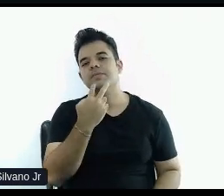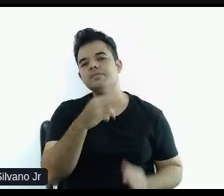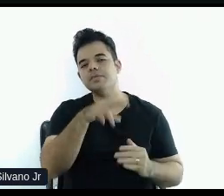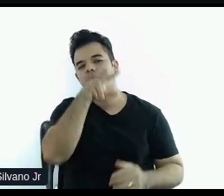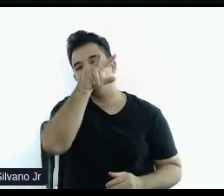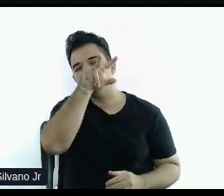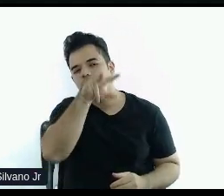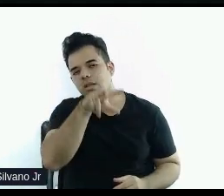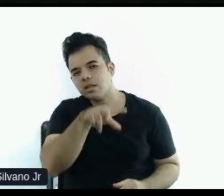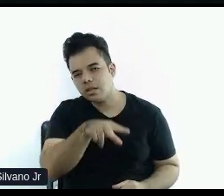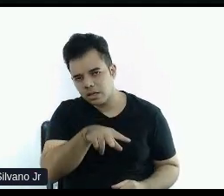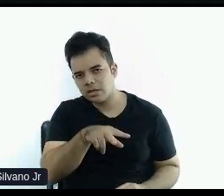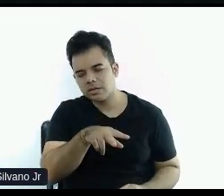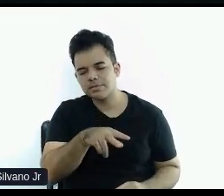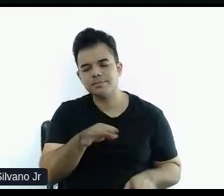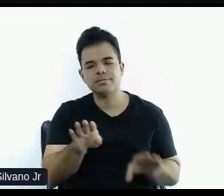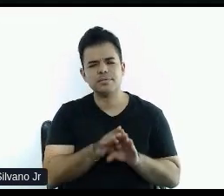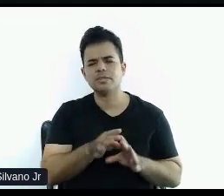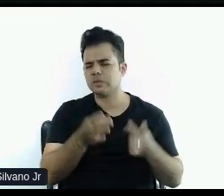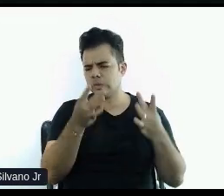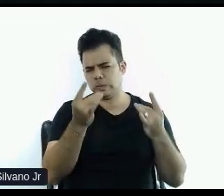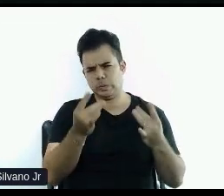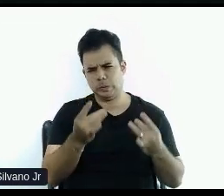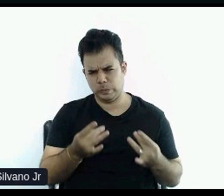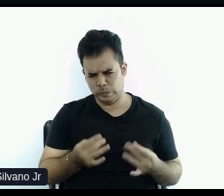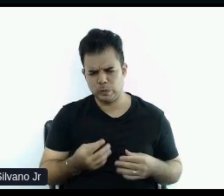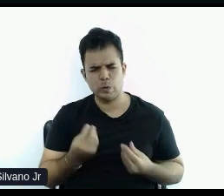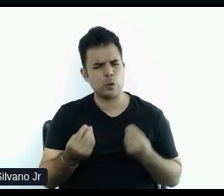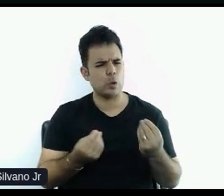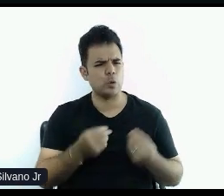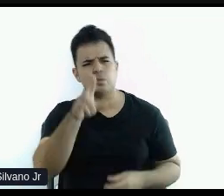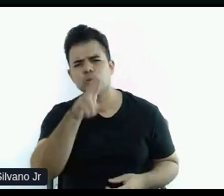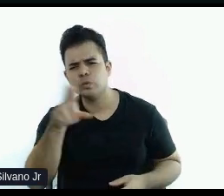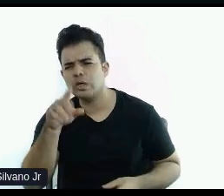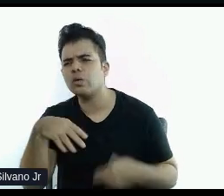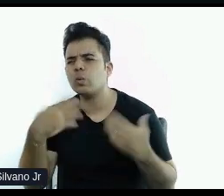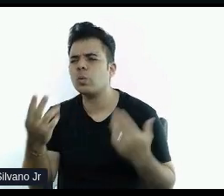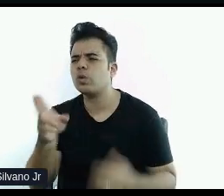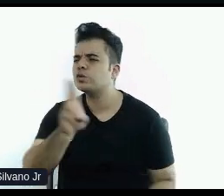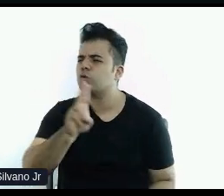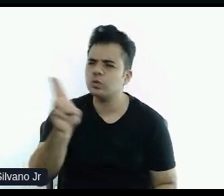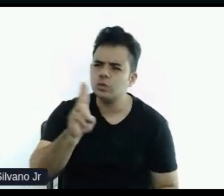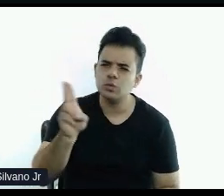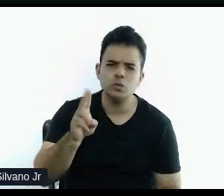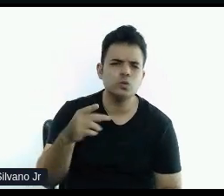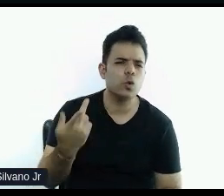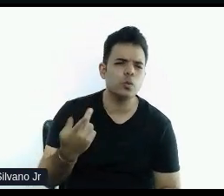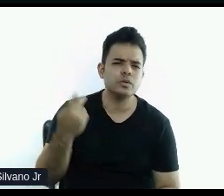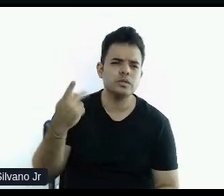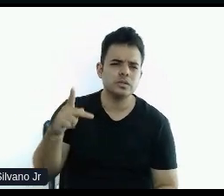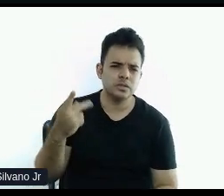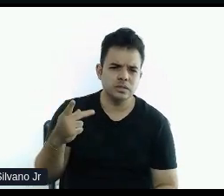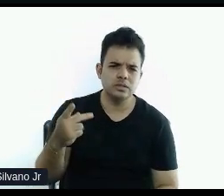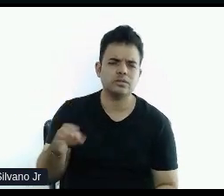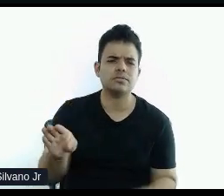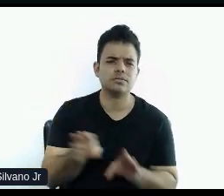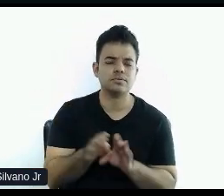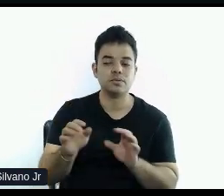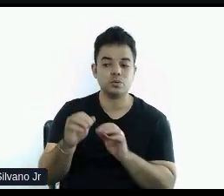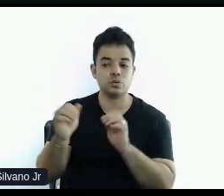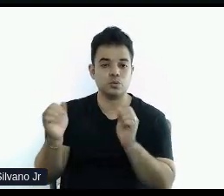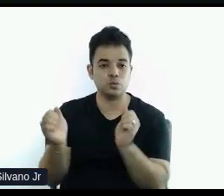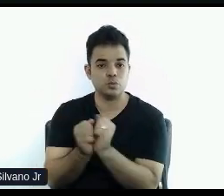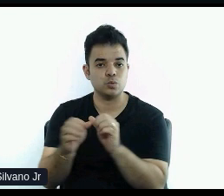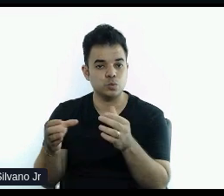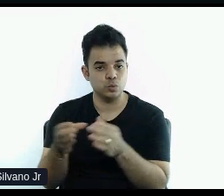aqui, tem toda uma definição de qual vai ser o leitor de tela que vai ser usado, dado ao conjunto de usuários que a gente tem.